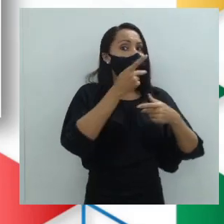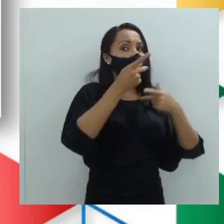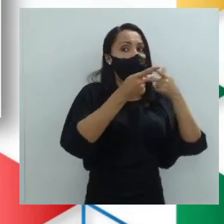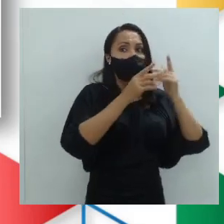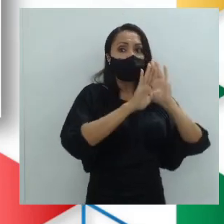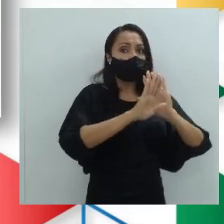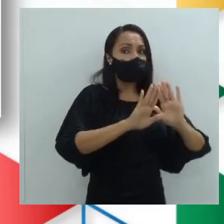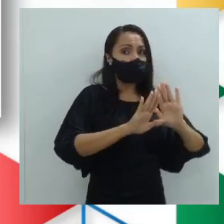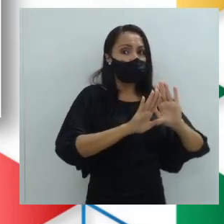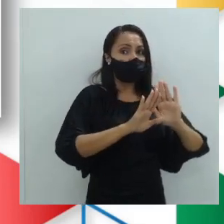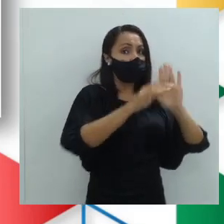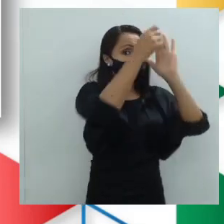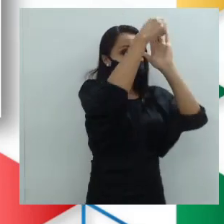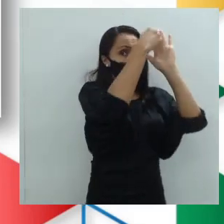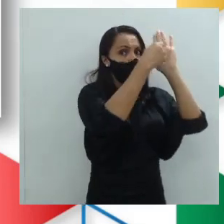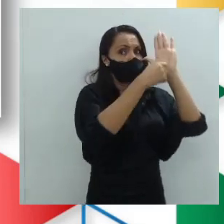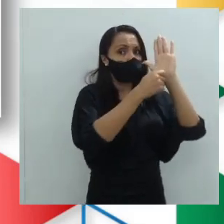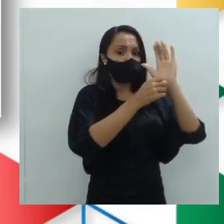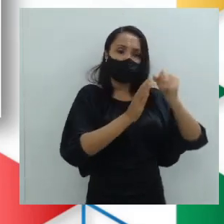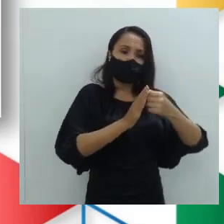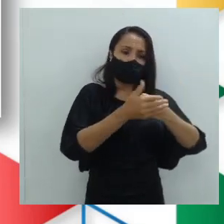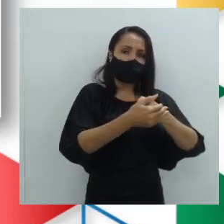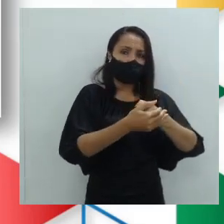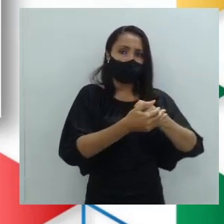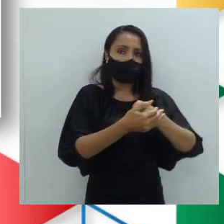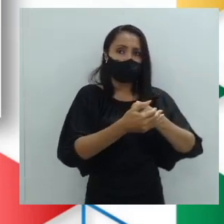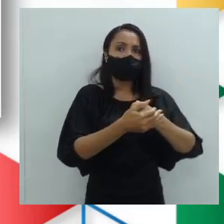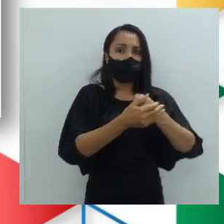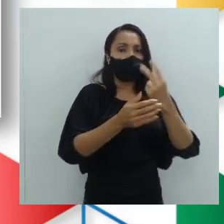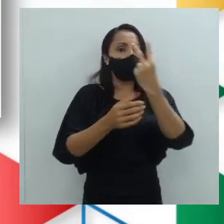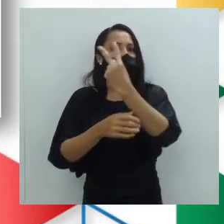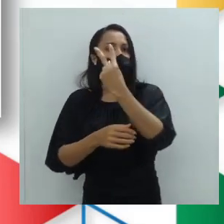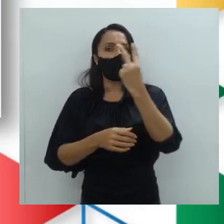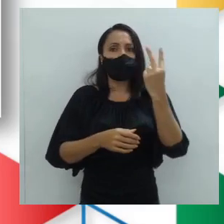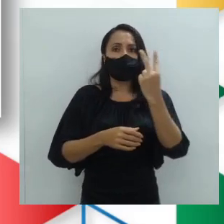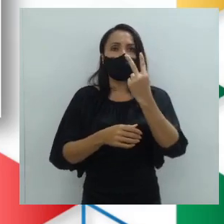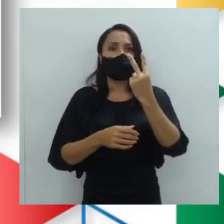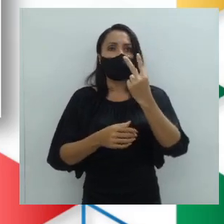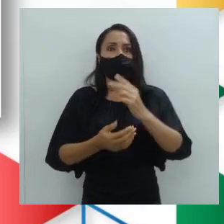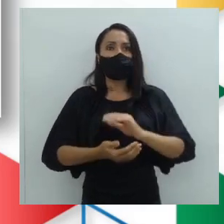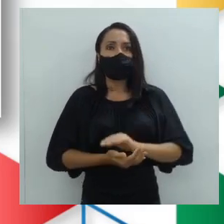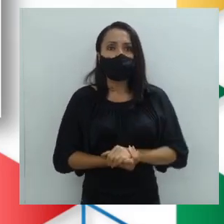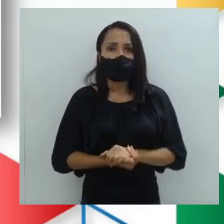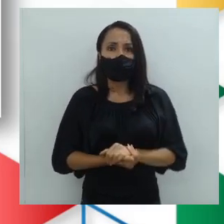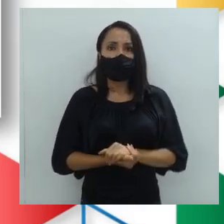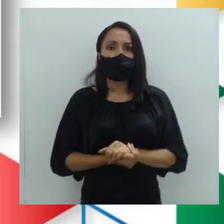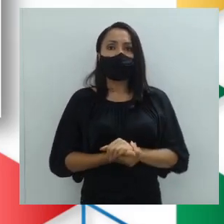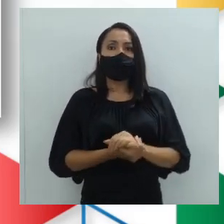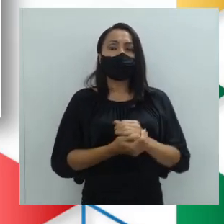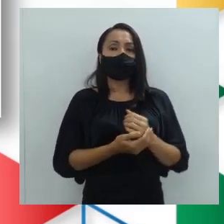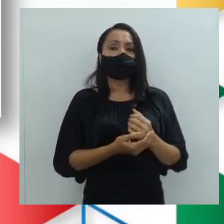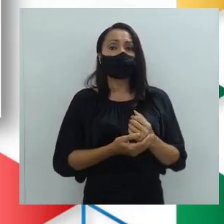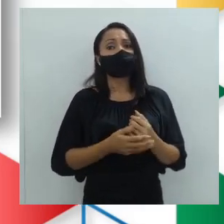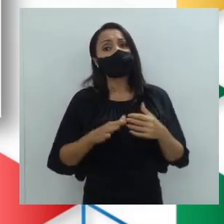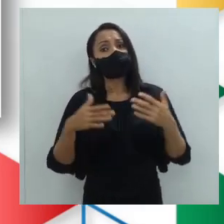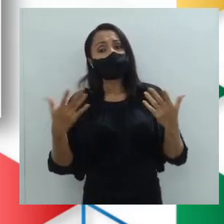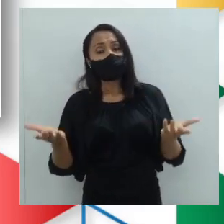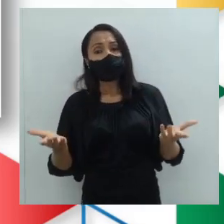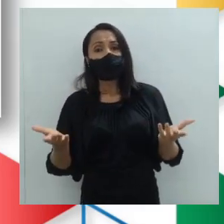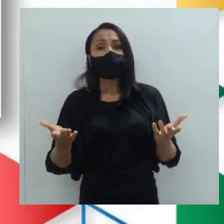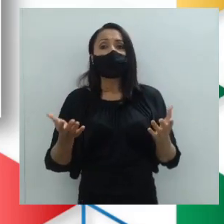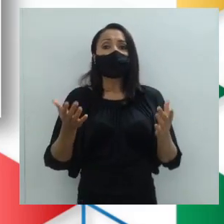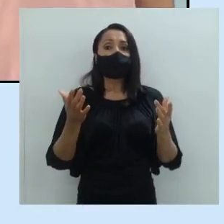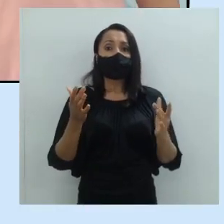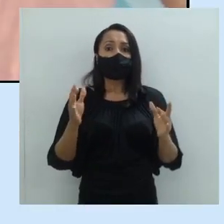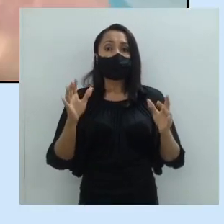ditas. Pressupostos e subtendidos são informações implícitas. Então, olhando para mim mais